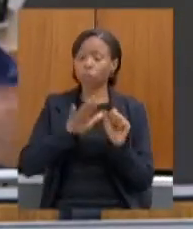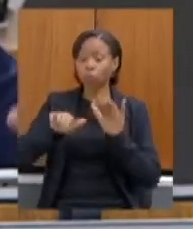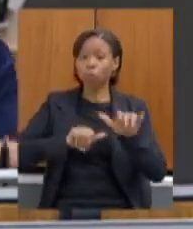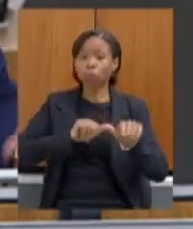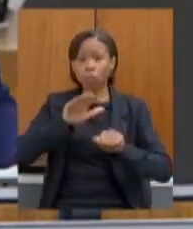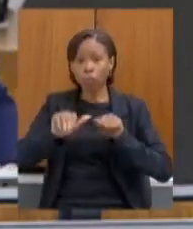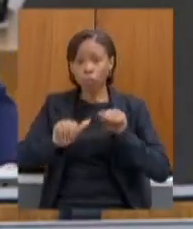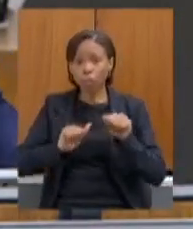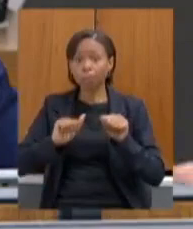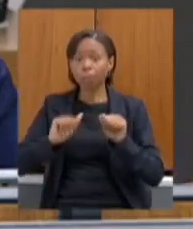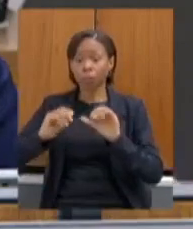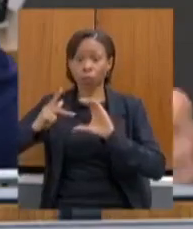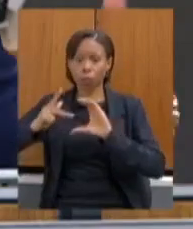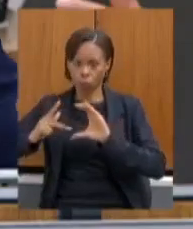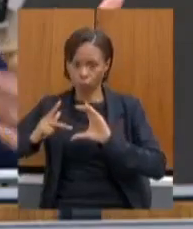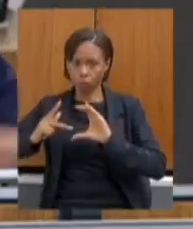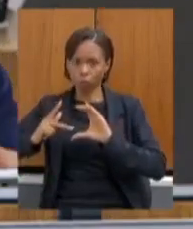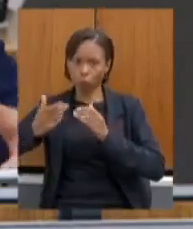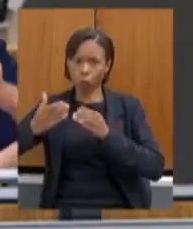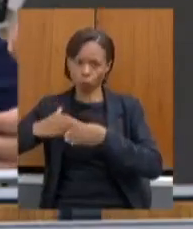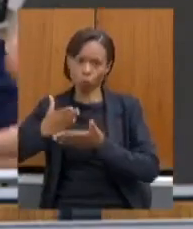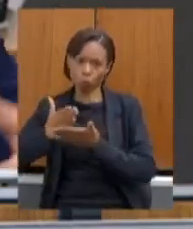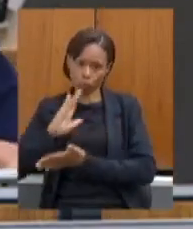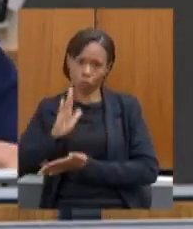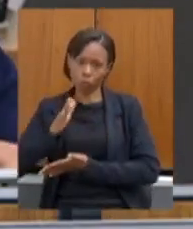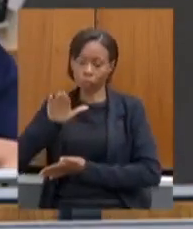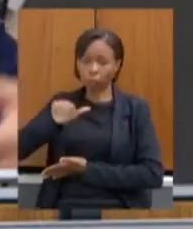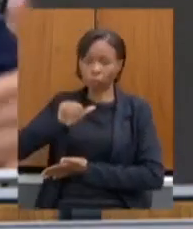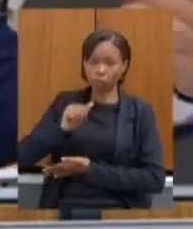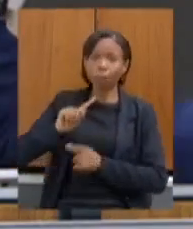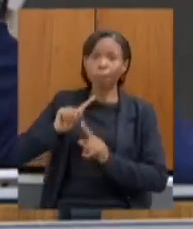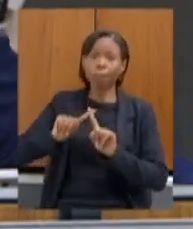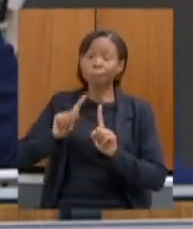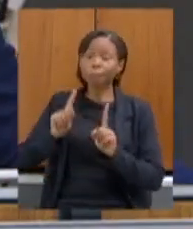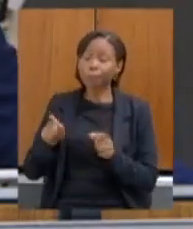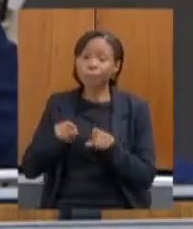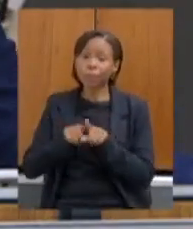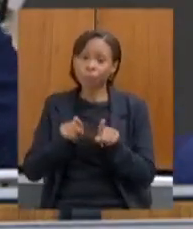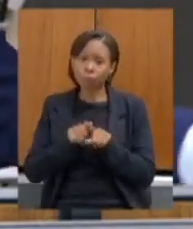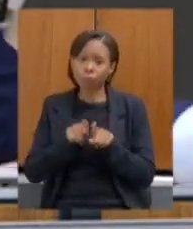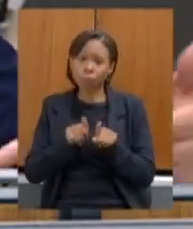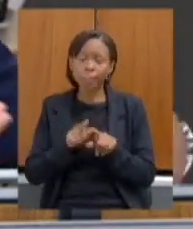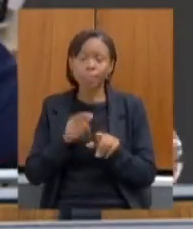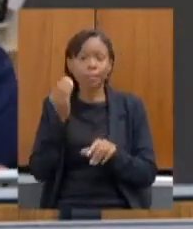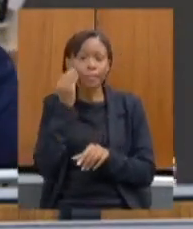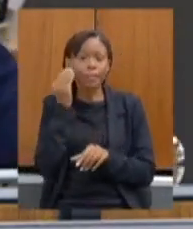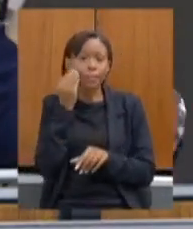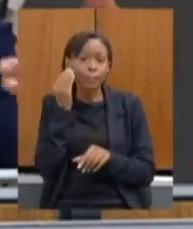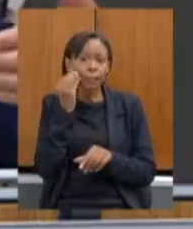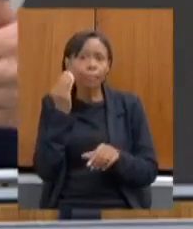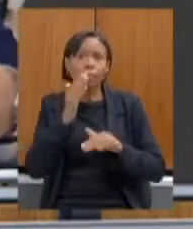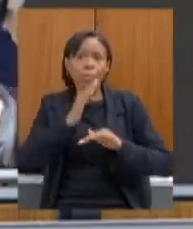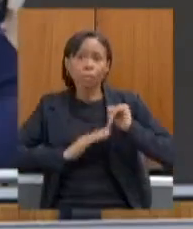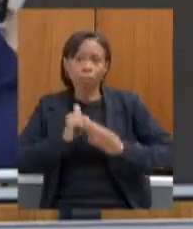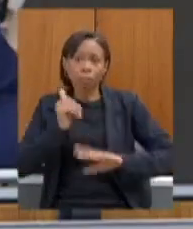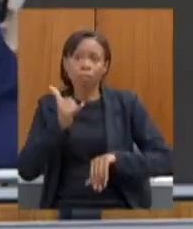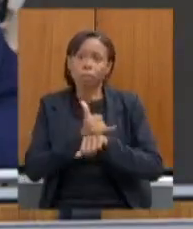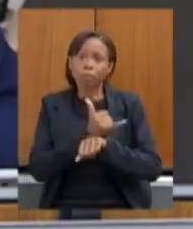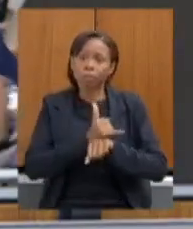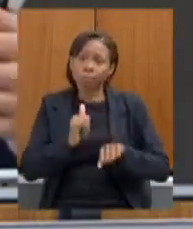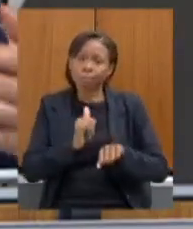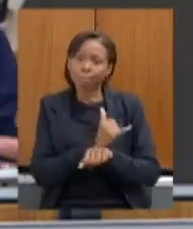continuar buscando alternativas para fortalecer e equipar, não só do ponto de vista de recursos humanos, mas também de técnicas e de